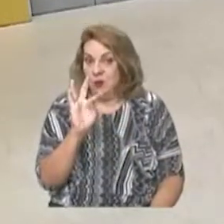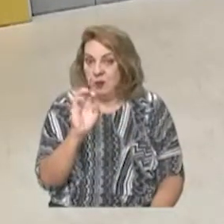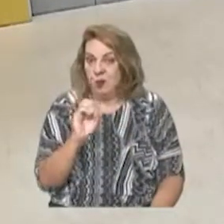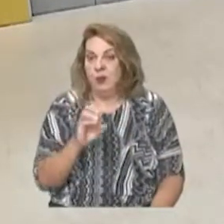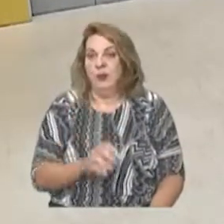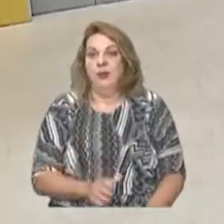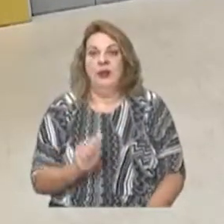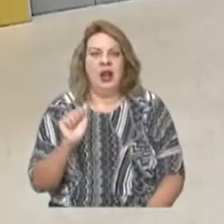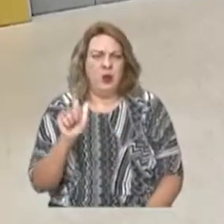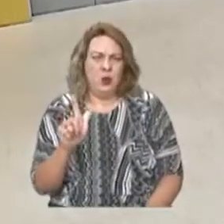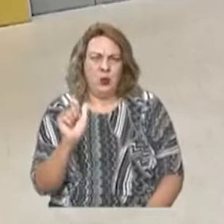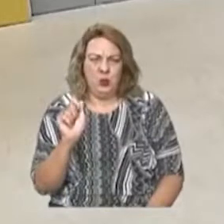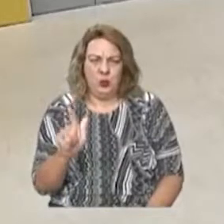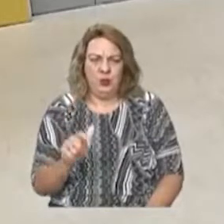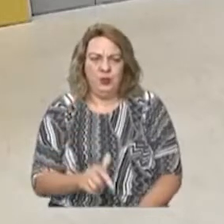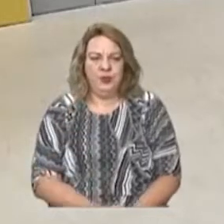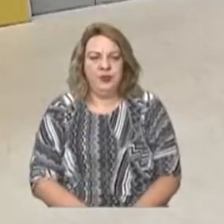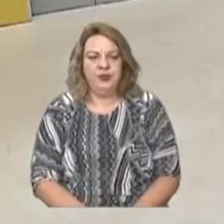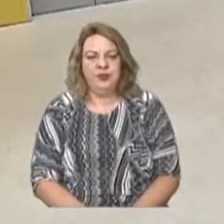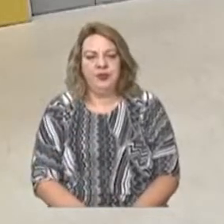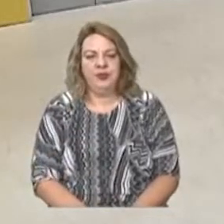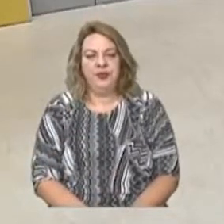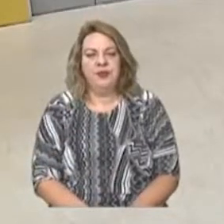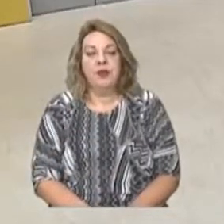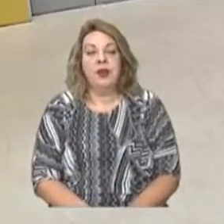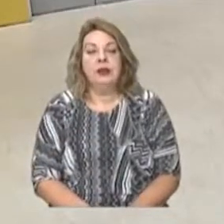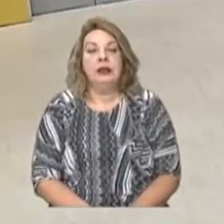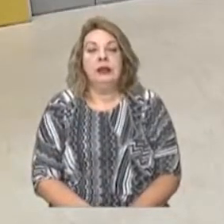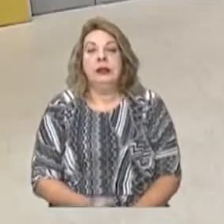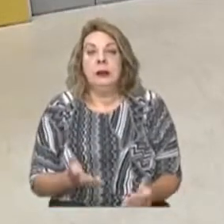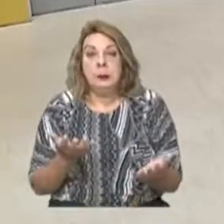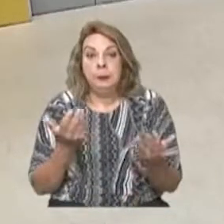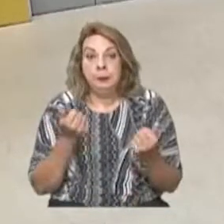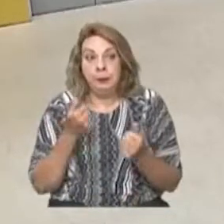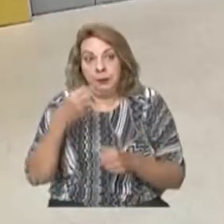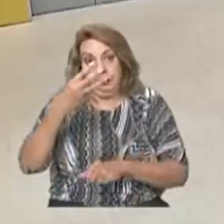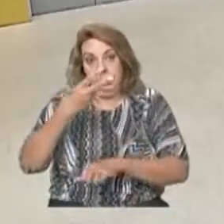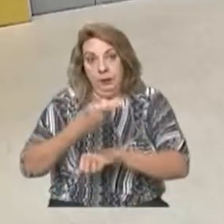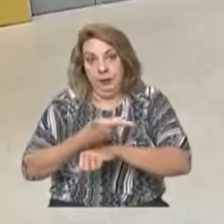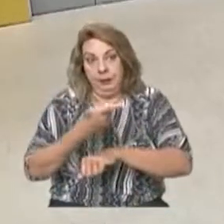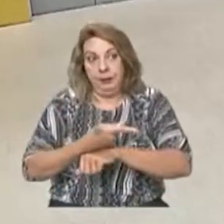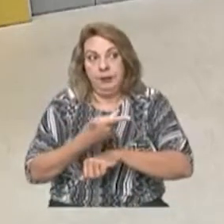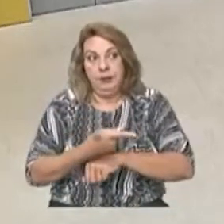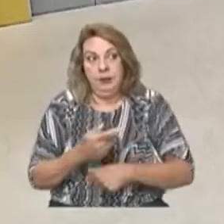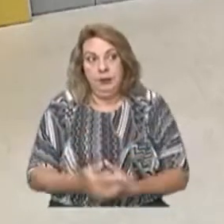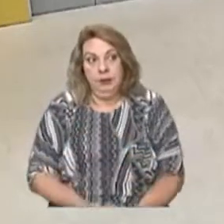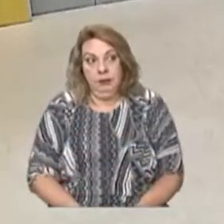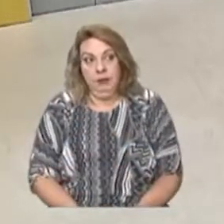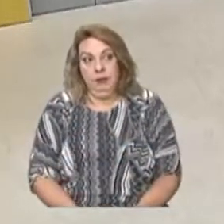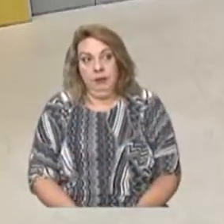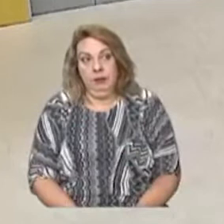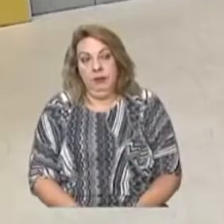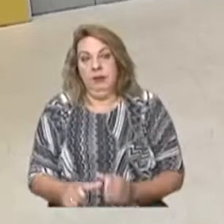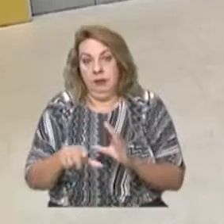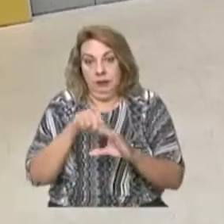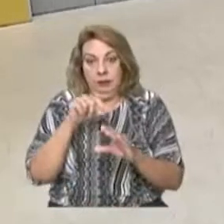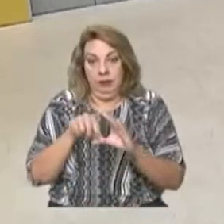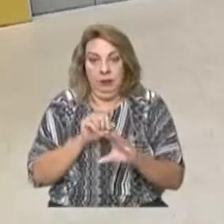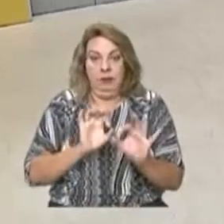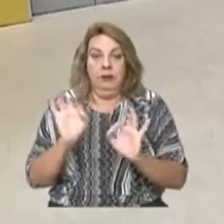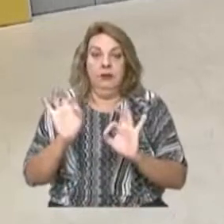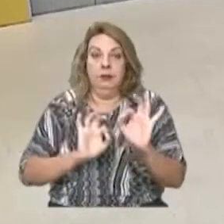amigo? Com certeza. Hora do nosso terceiro prêmio, valendo para você um Fiat Mobi Easy 0 km. Nossa sorteadora já